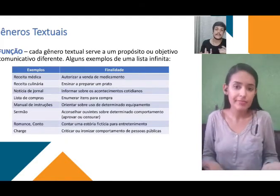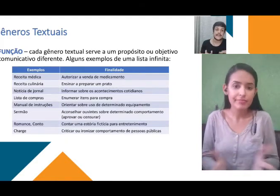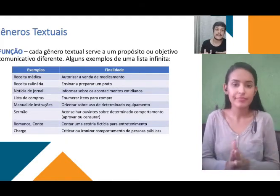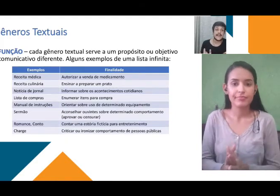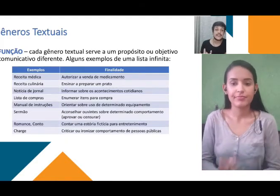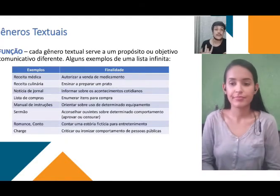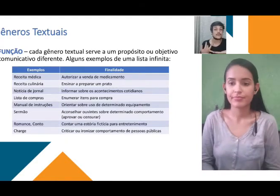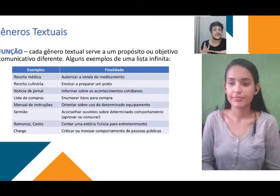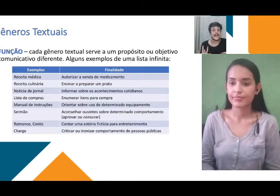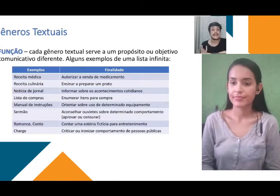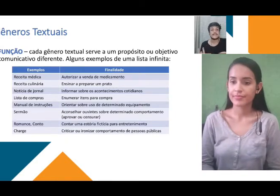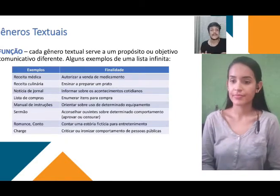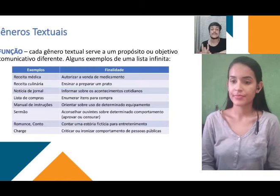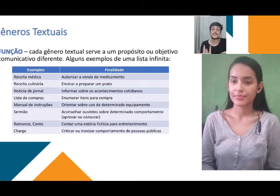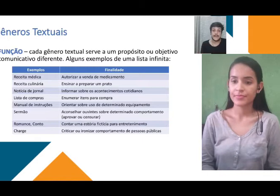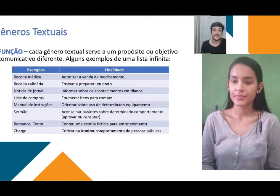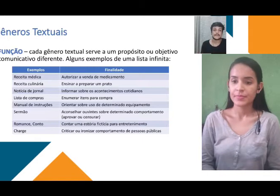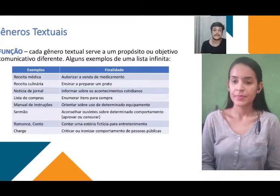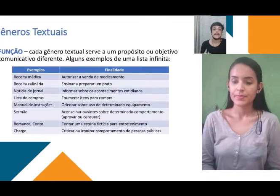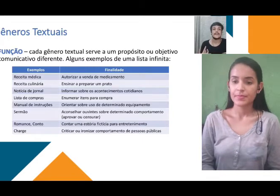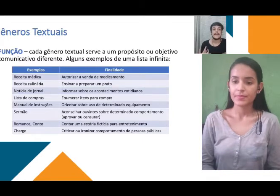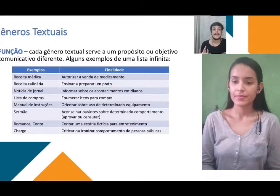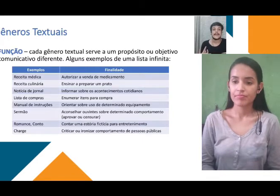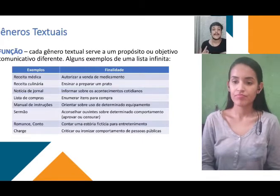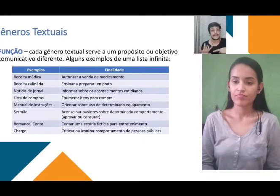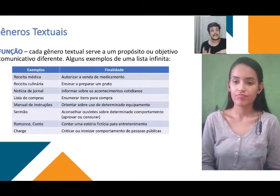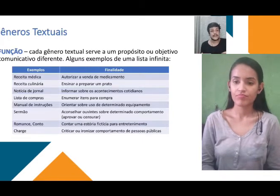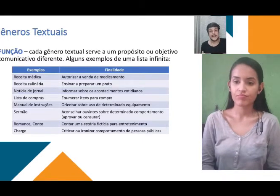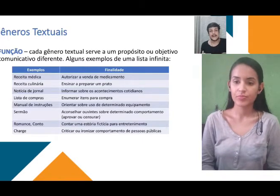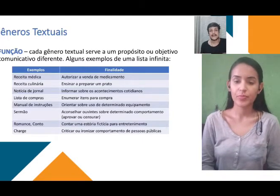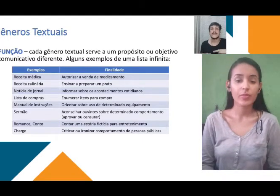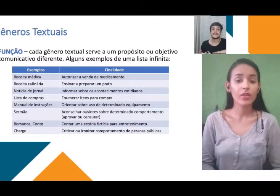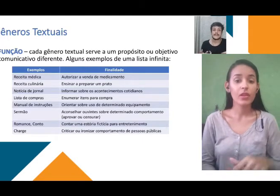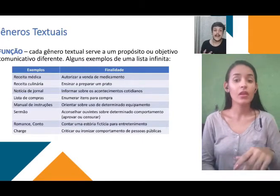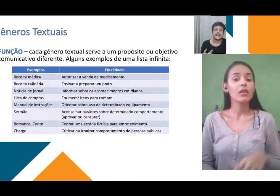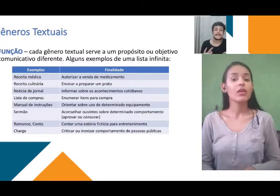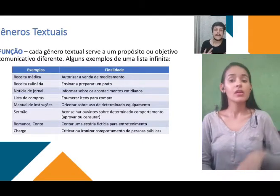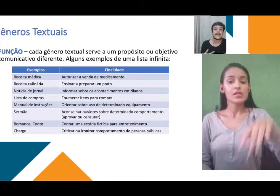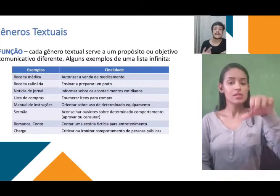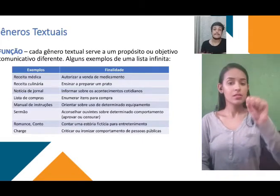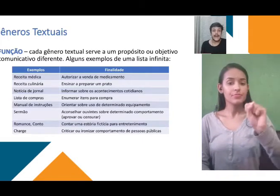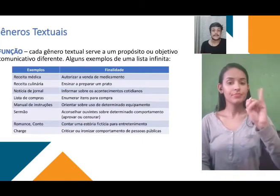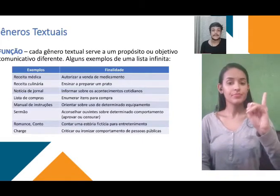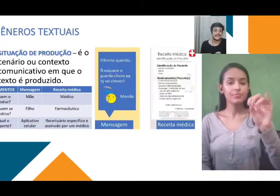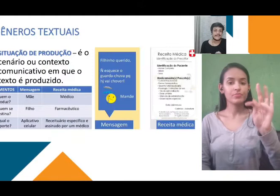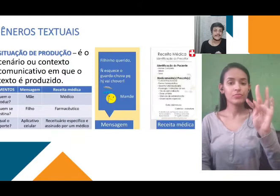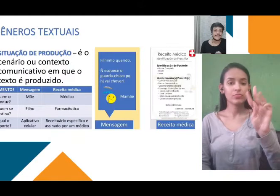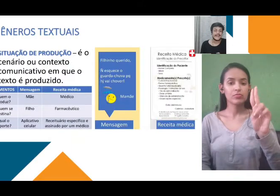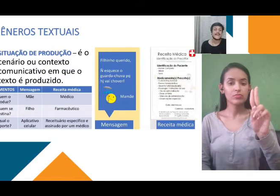tem a finalidade de autorizar a venda de medicamento. Receita culinária, ensinar a preparar um